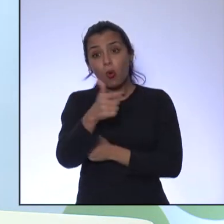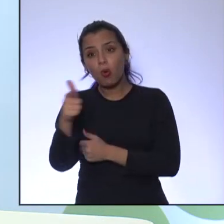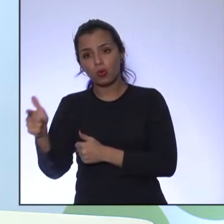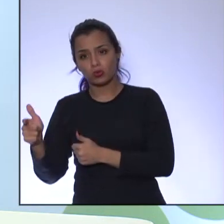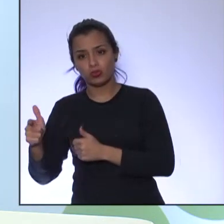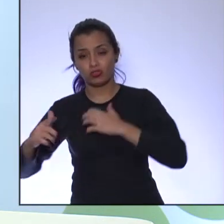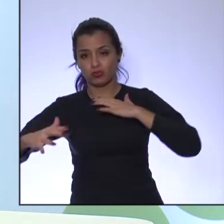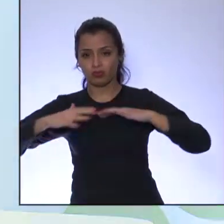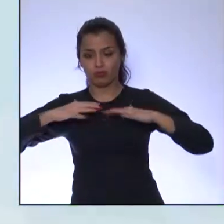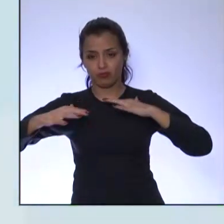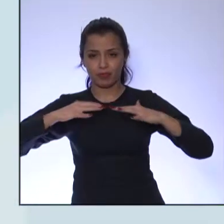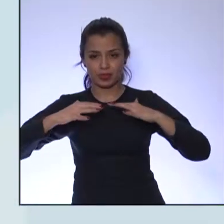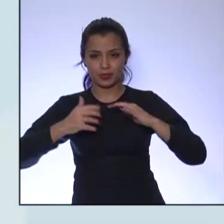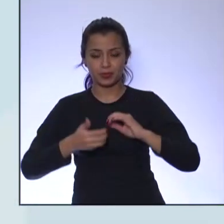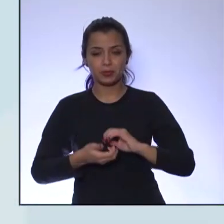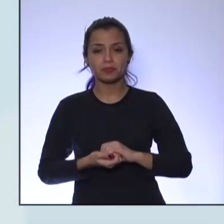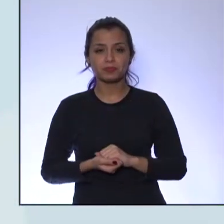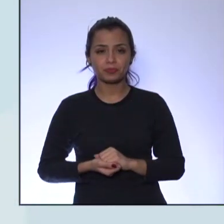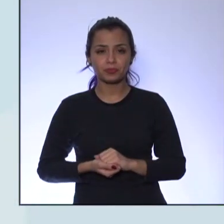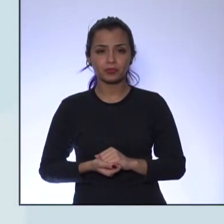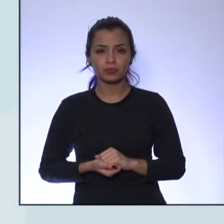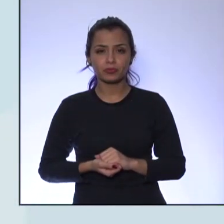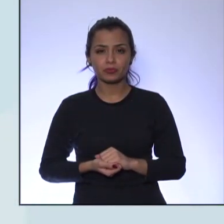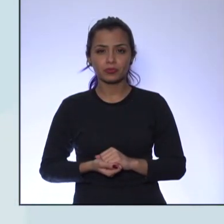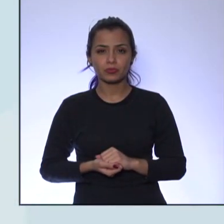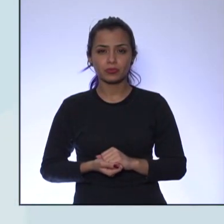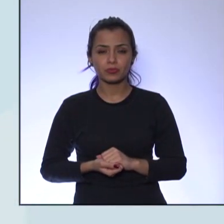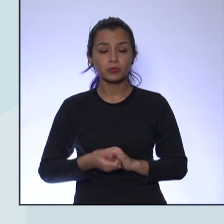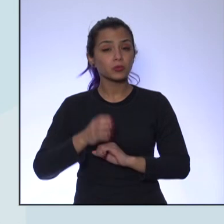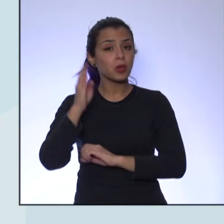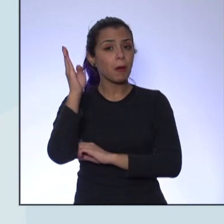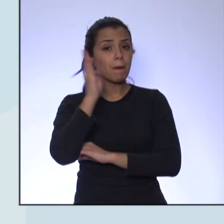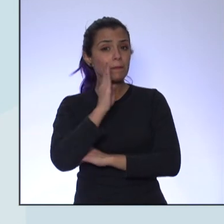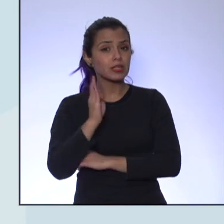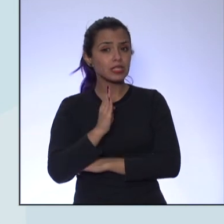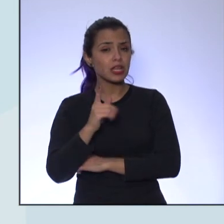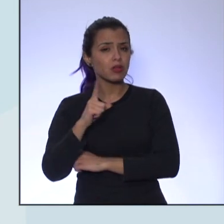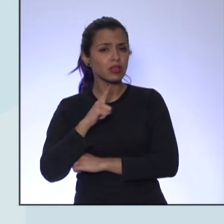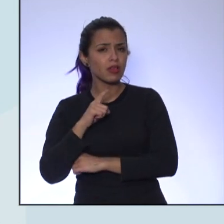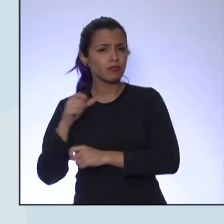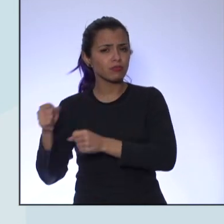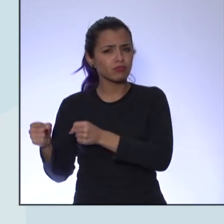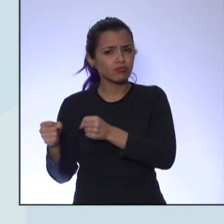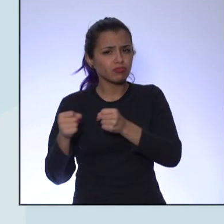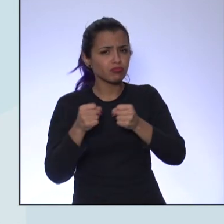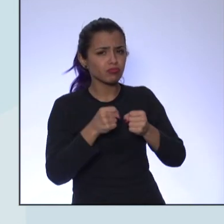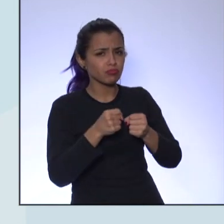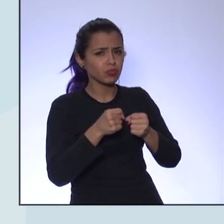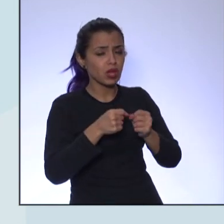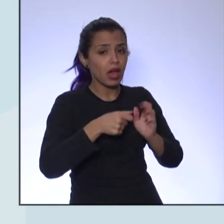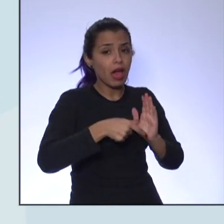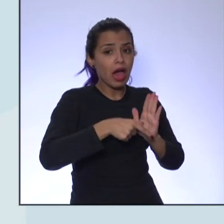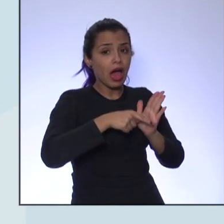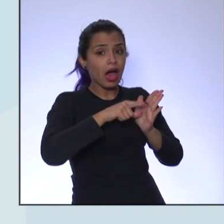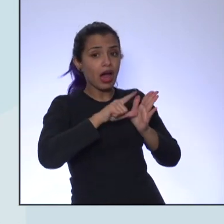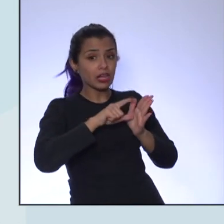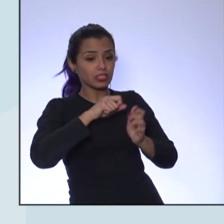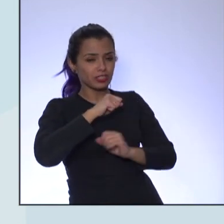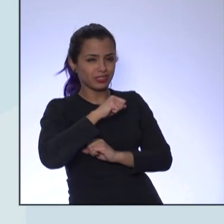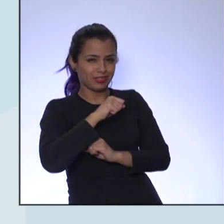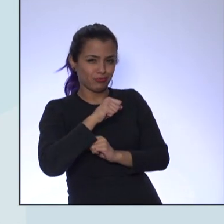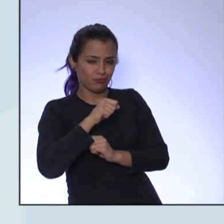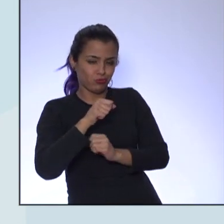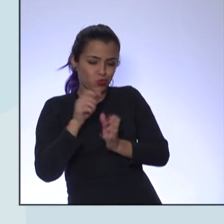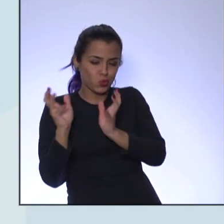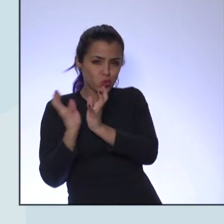né? O território brasileiro ele foi povoado aí por pelo menos 15.000 anos antes por grupos